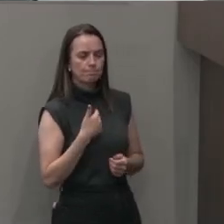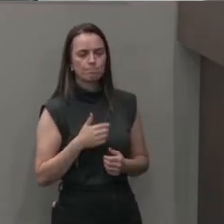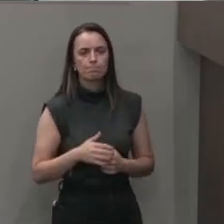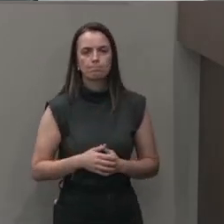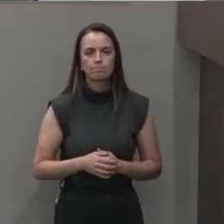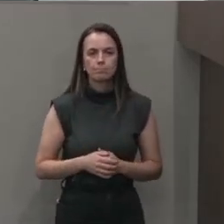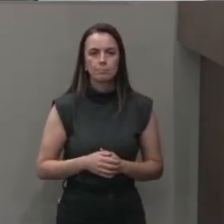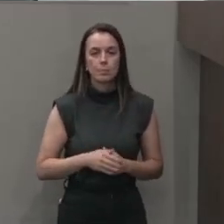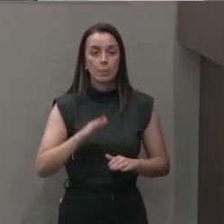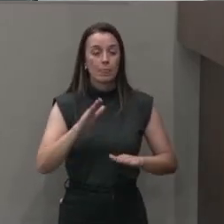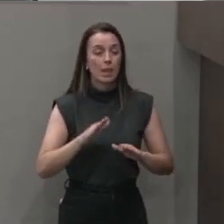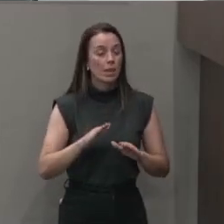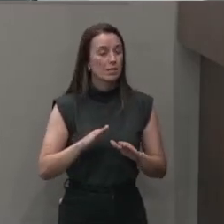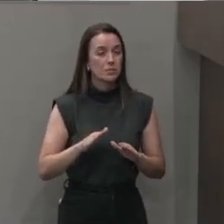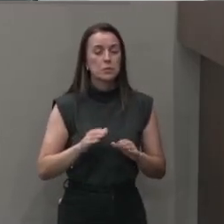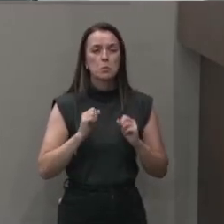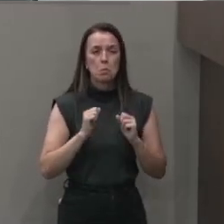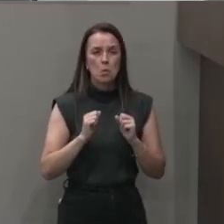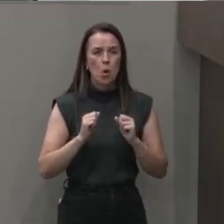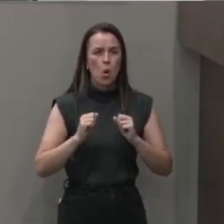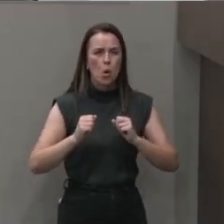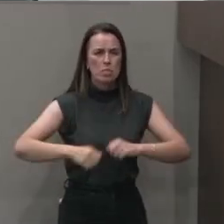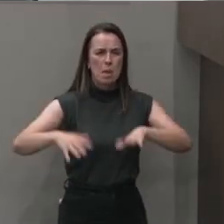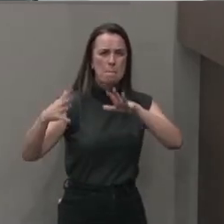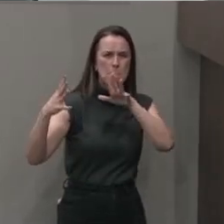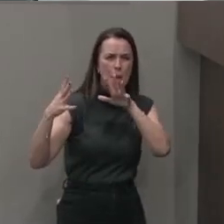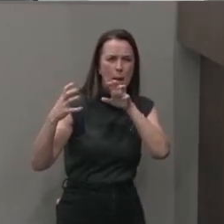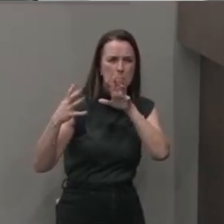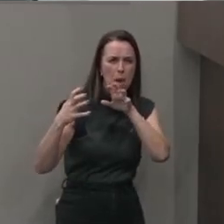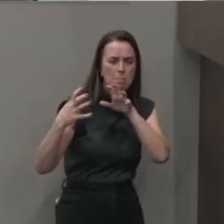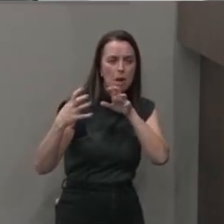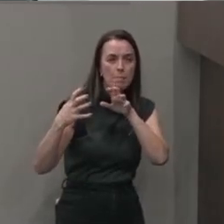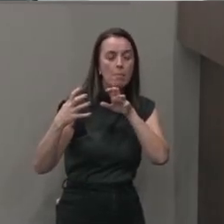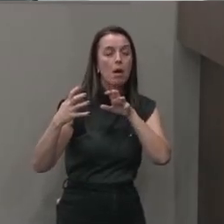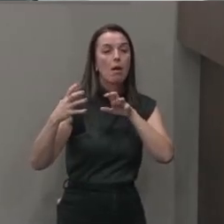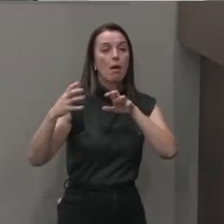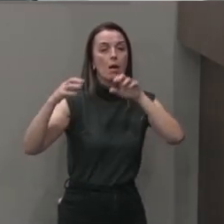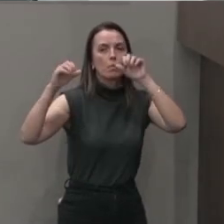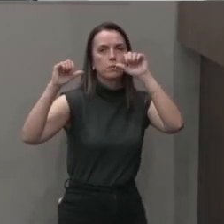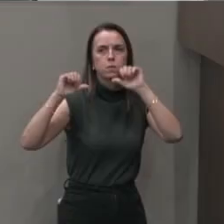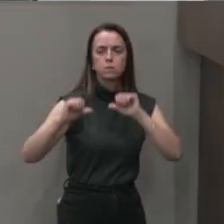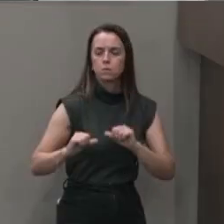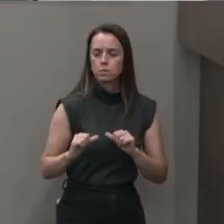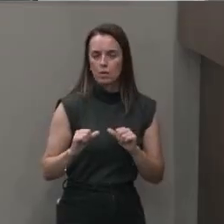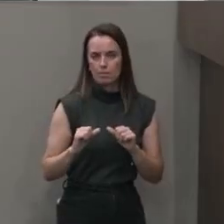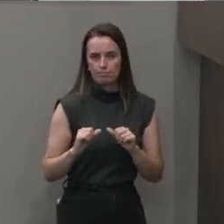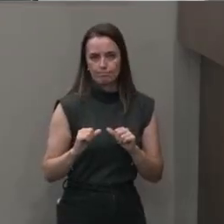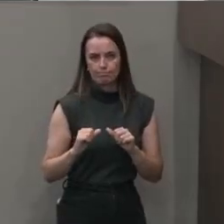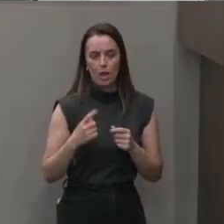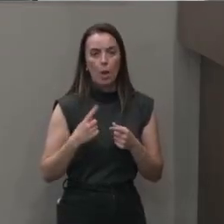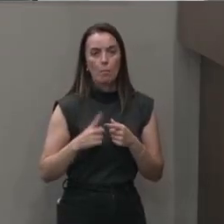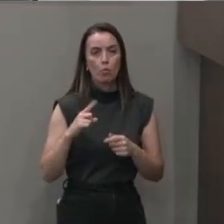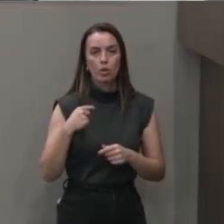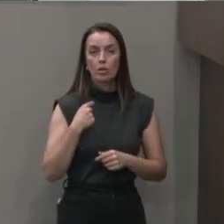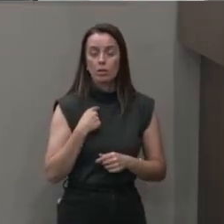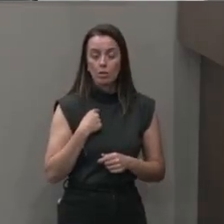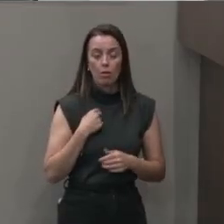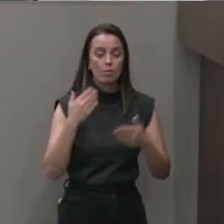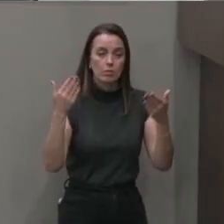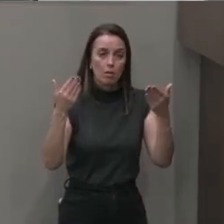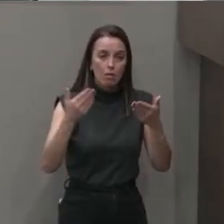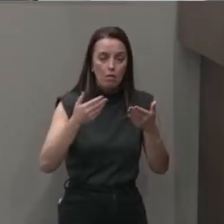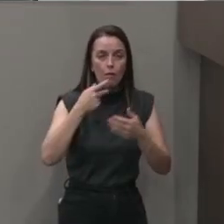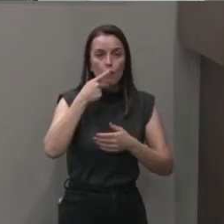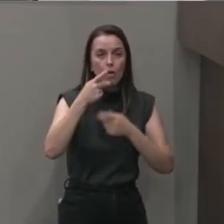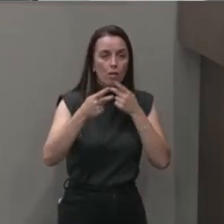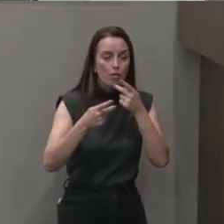às vezes qualquer coisa surge uma discussão e um mal entendido vira uma confusão gigante. Porque nós estamos falando de saúde,